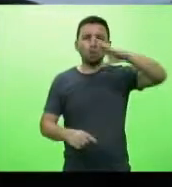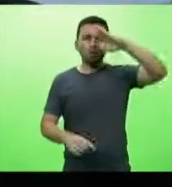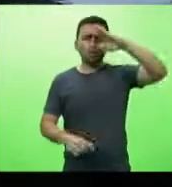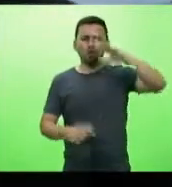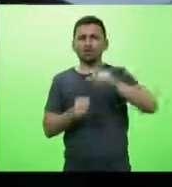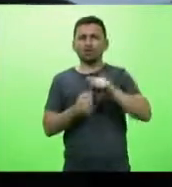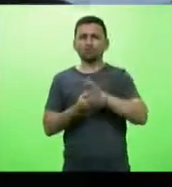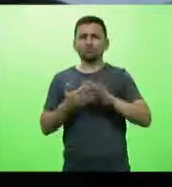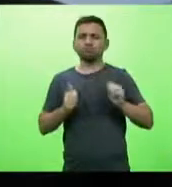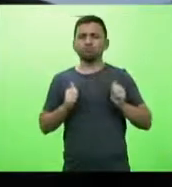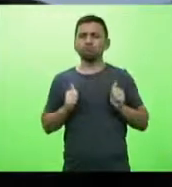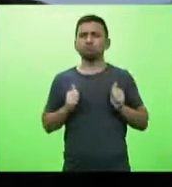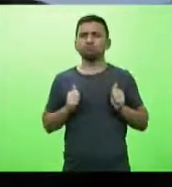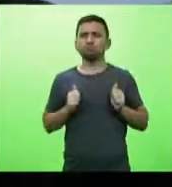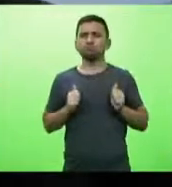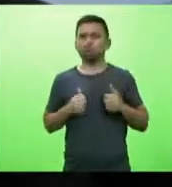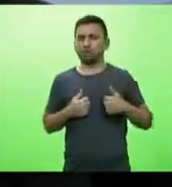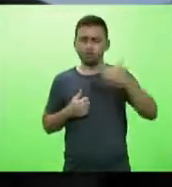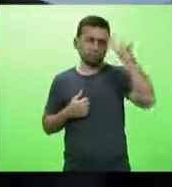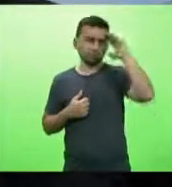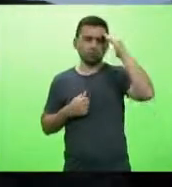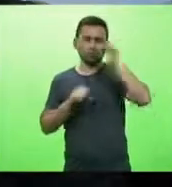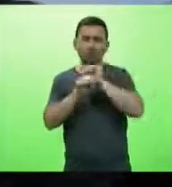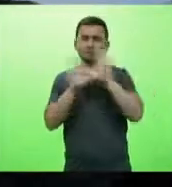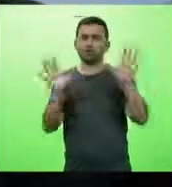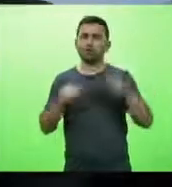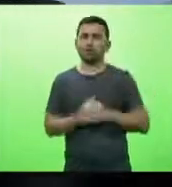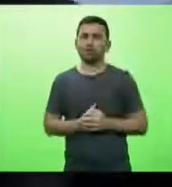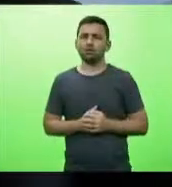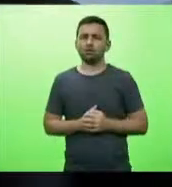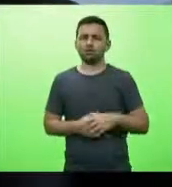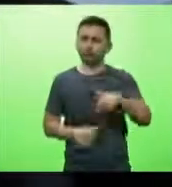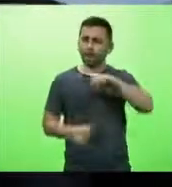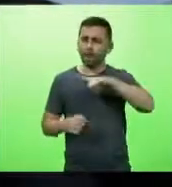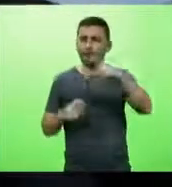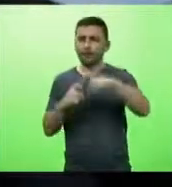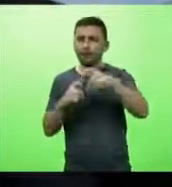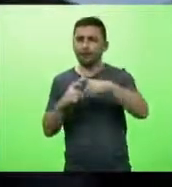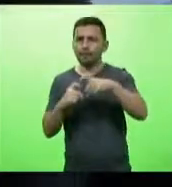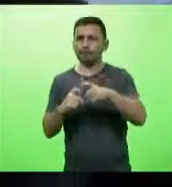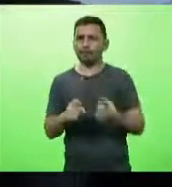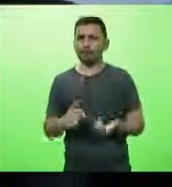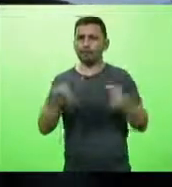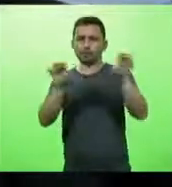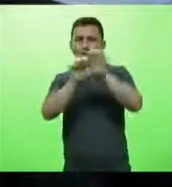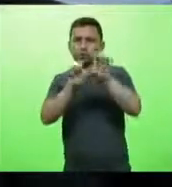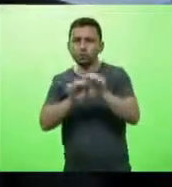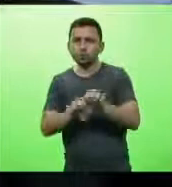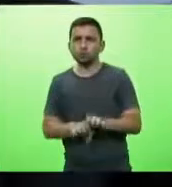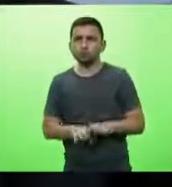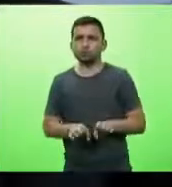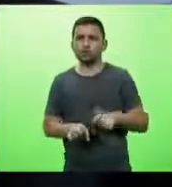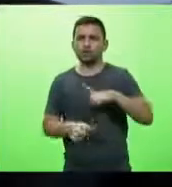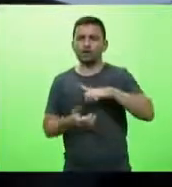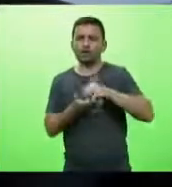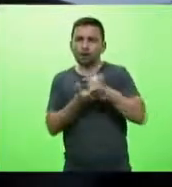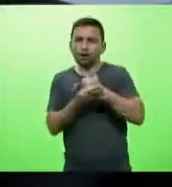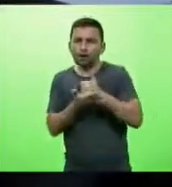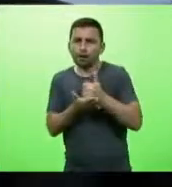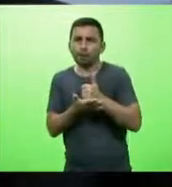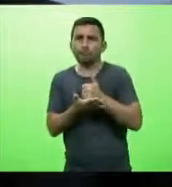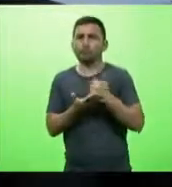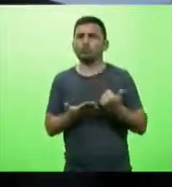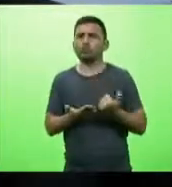também? Eu não consigo entender ainda. Poxa, eles têm médicos, têm estrutura, têm farmacêuticos,